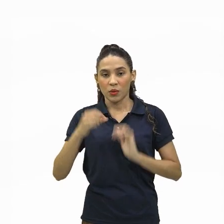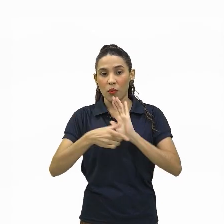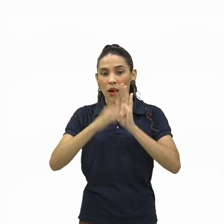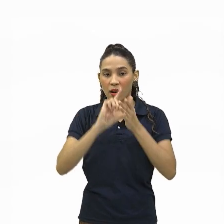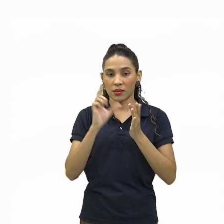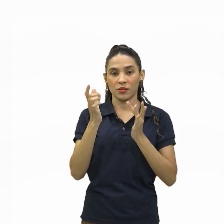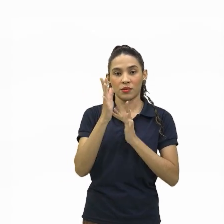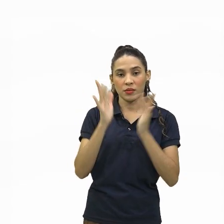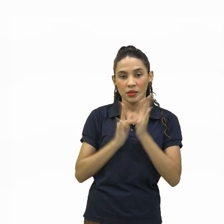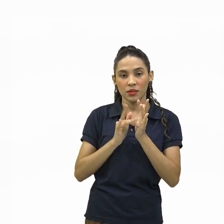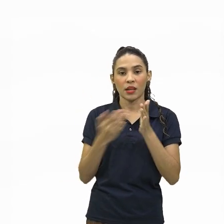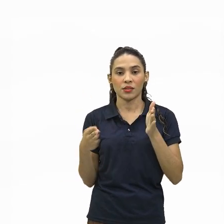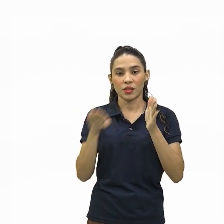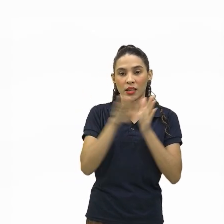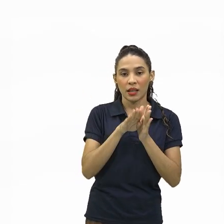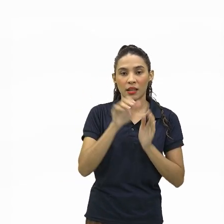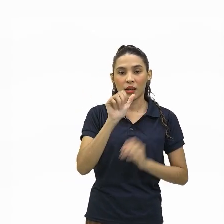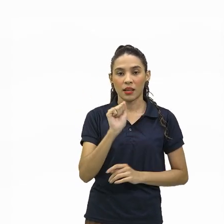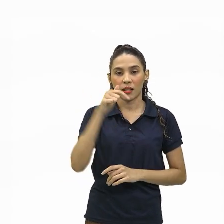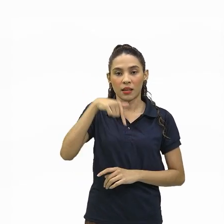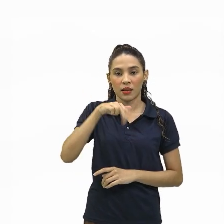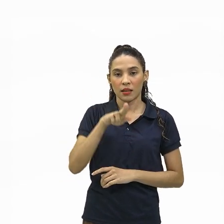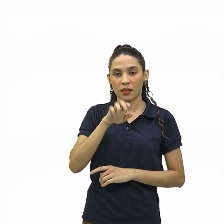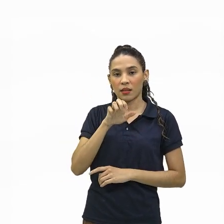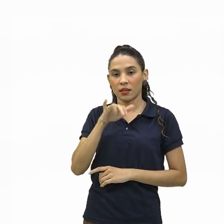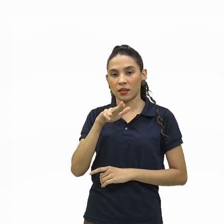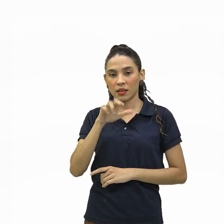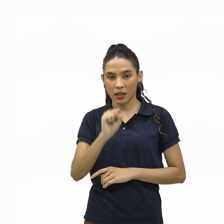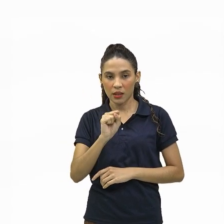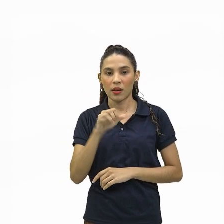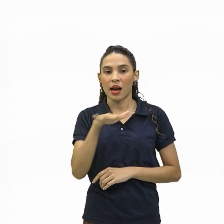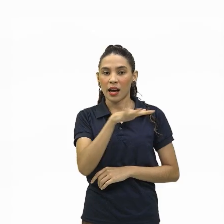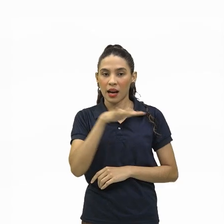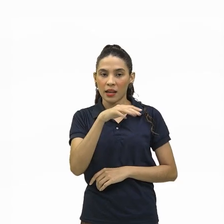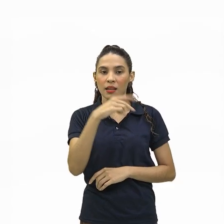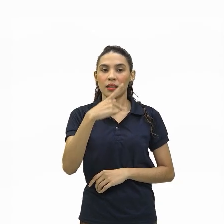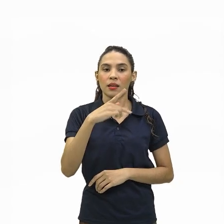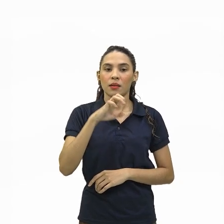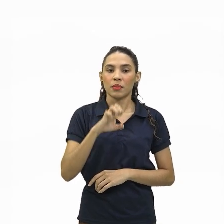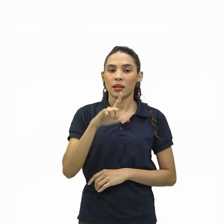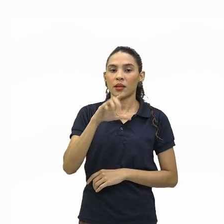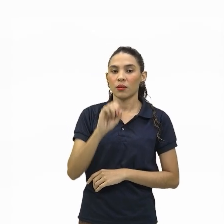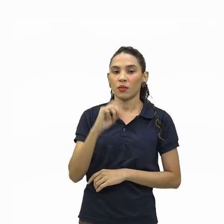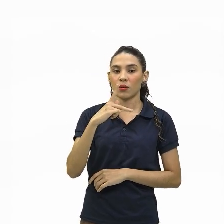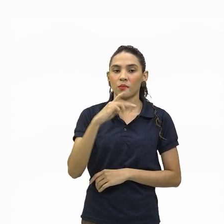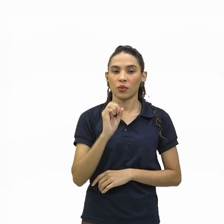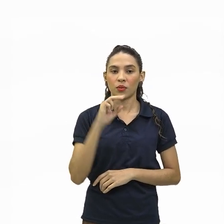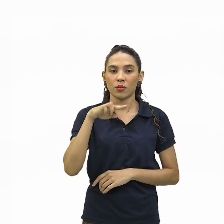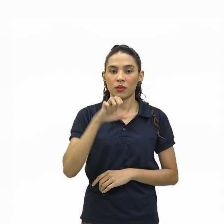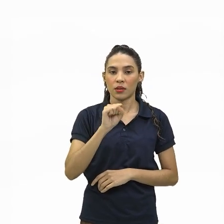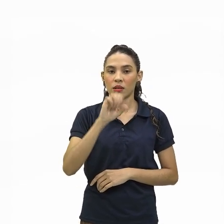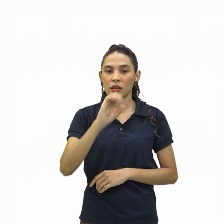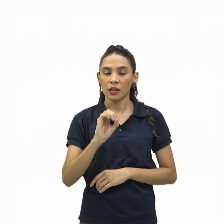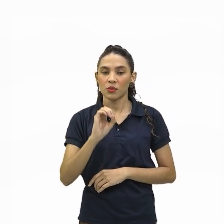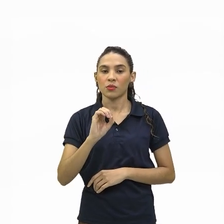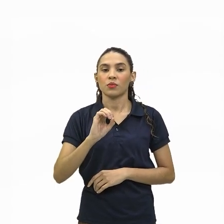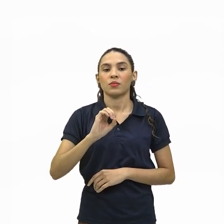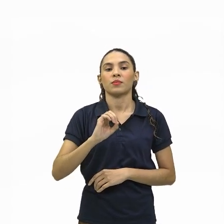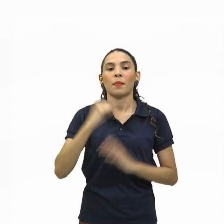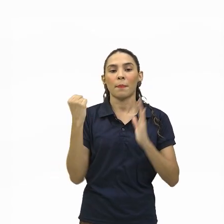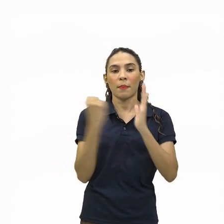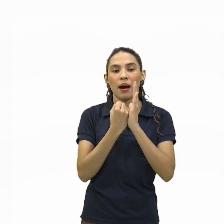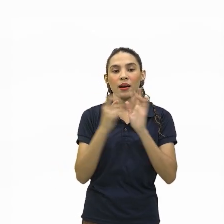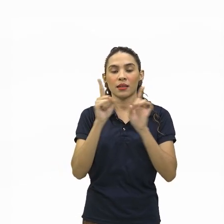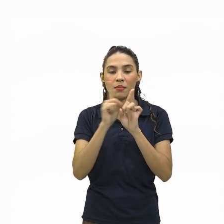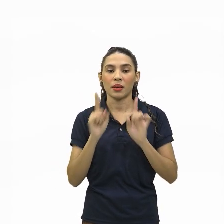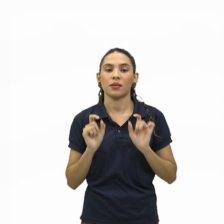a chegada dos aqueus na região do Peloponeso ou a Península Balcânica, né, ela marca